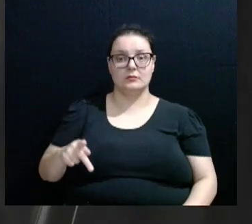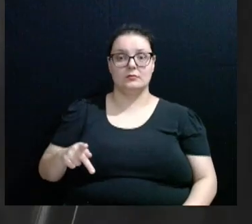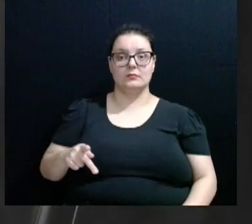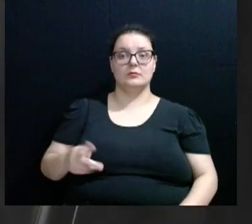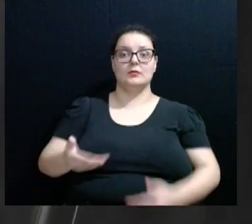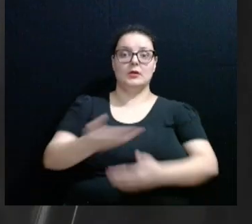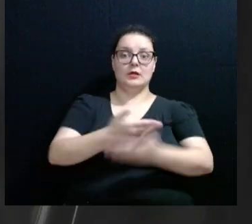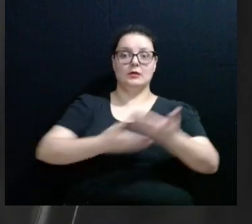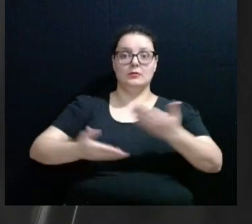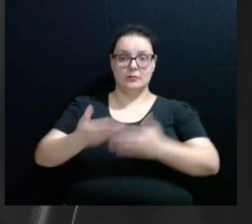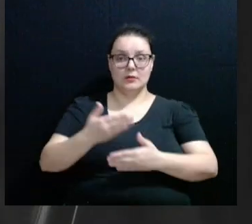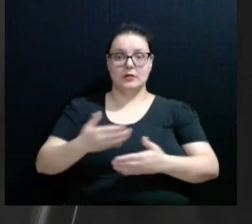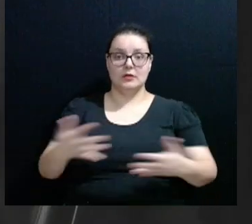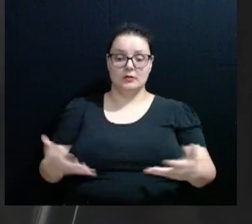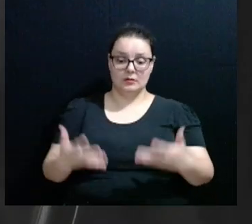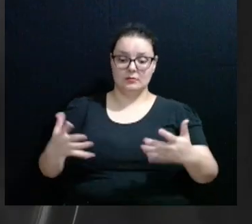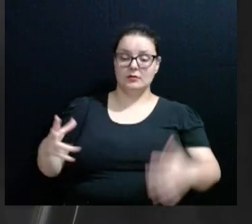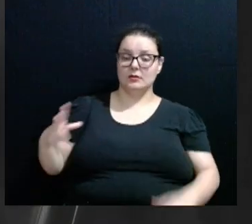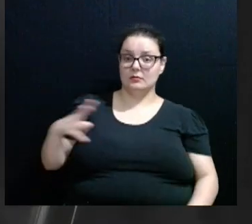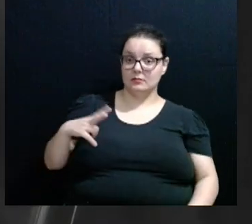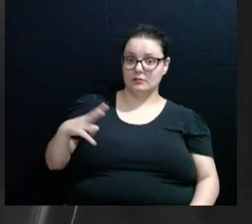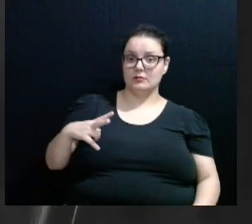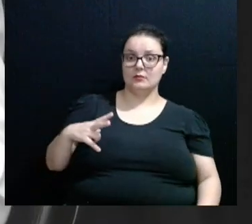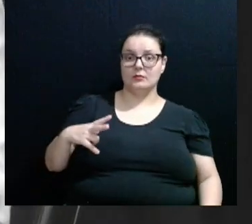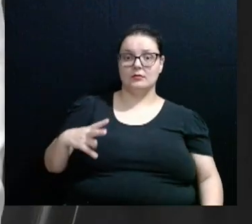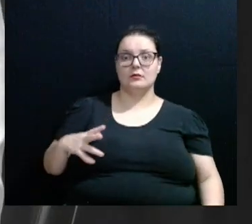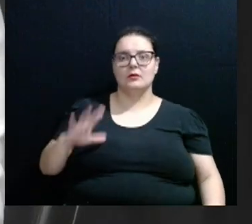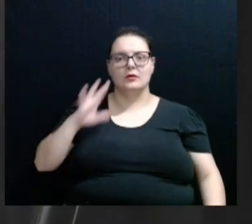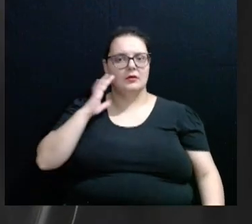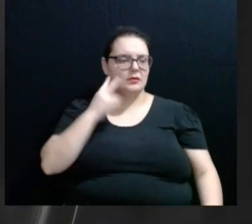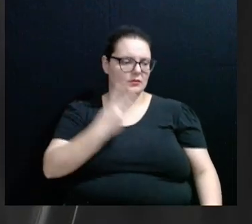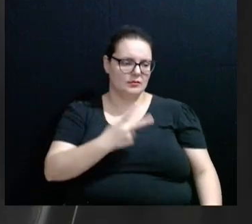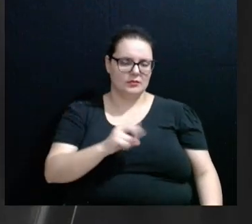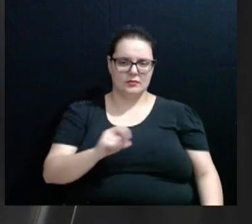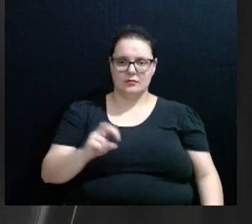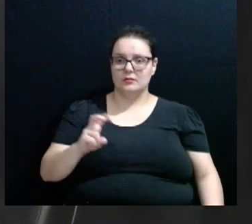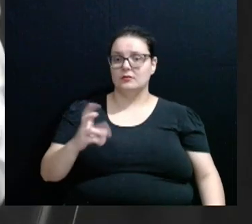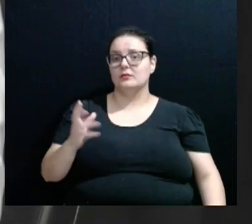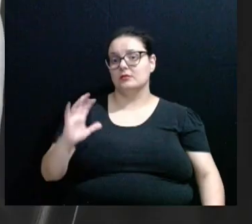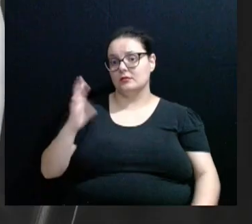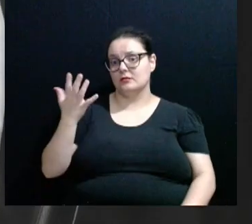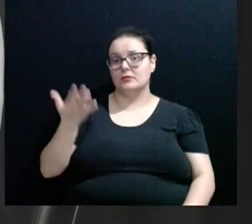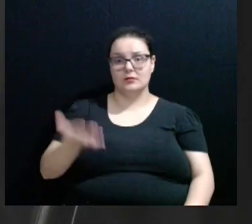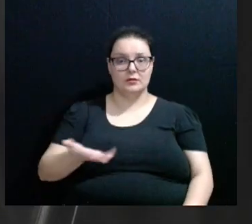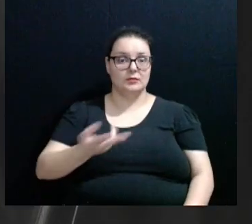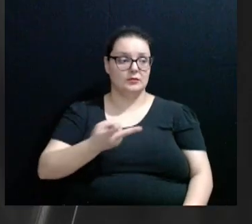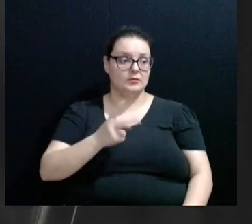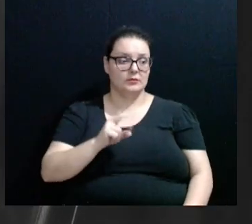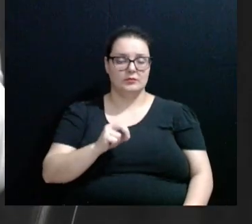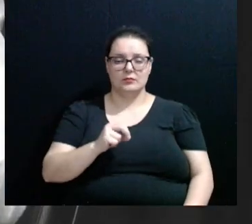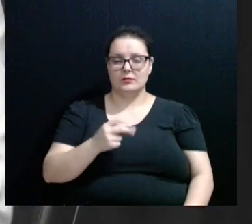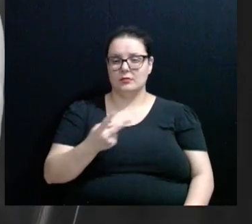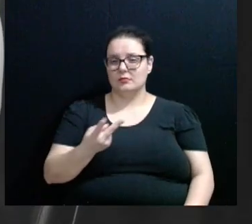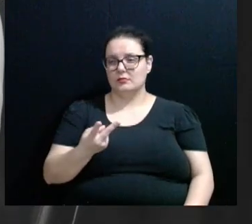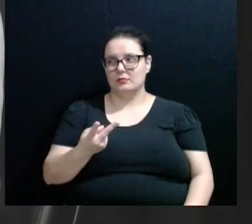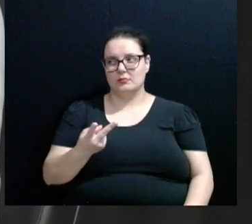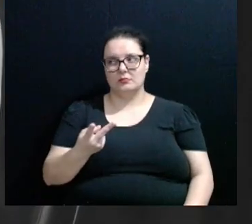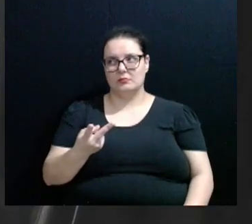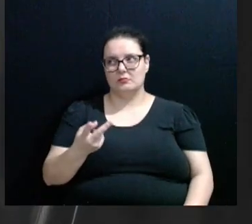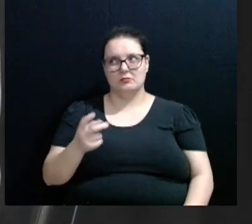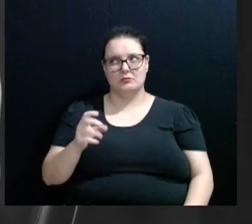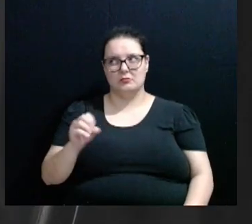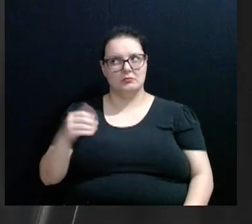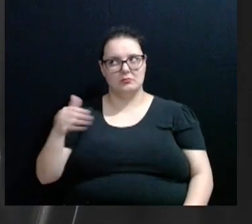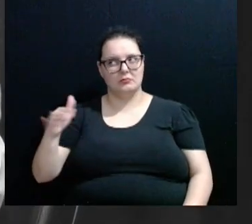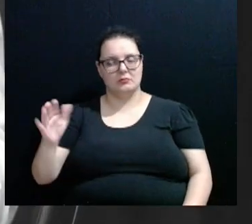integrado com a iniciativa particular, veio acho que em 2005 isso, que aconteceu agora em 2020 e poucos. Então,